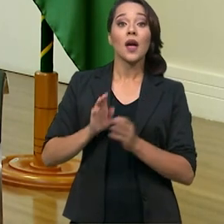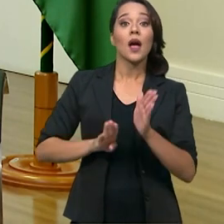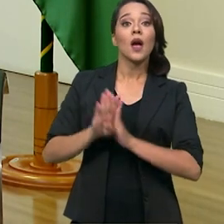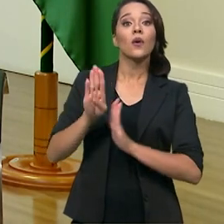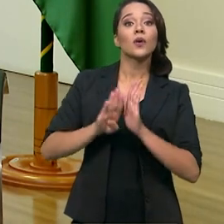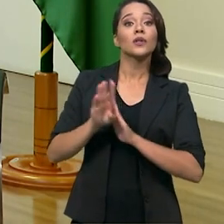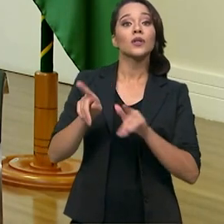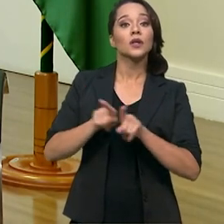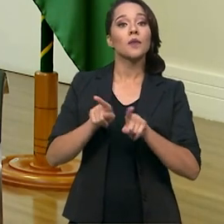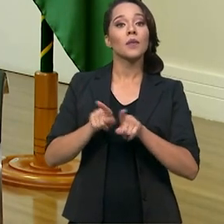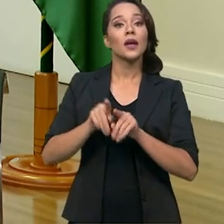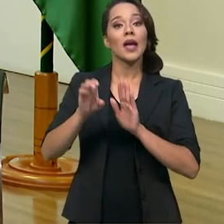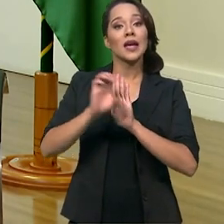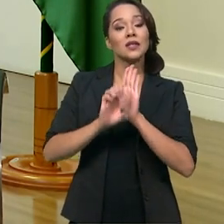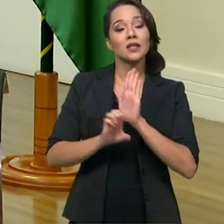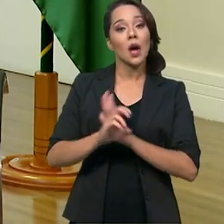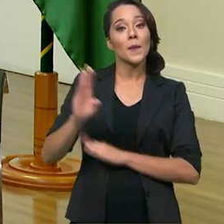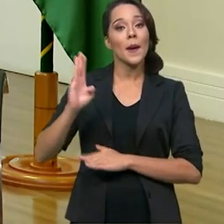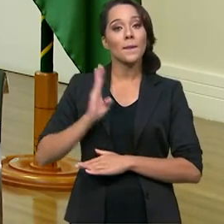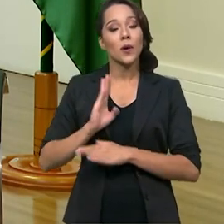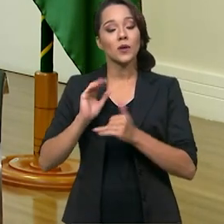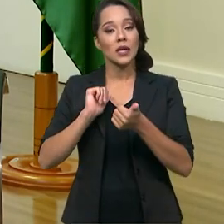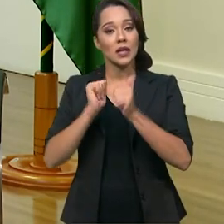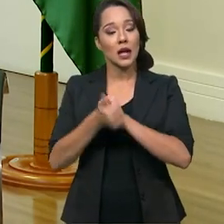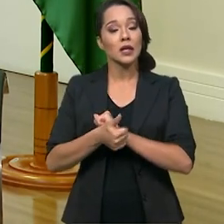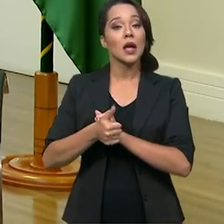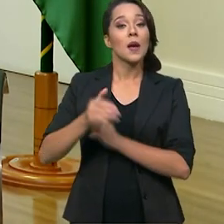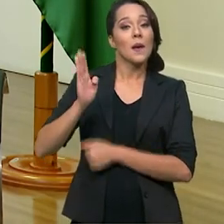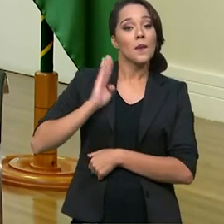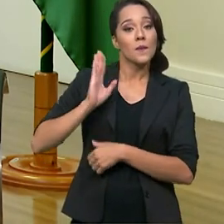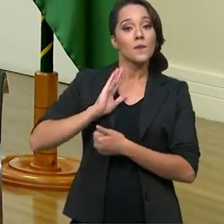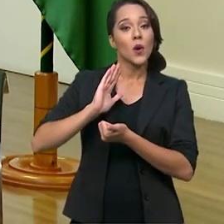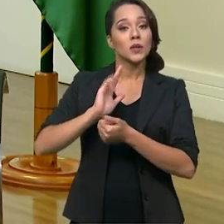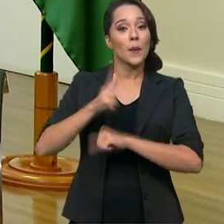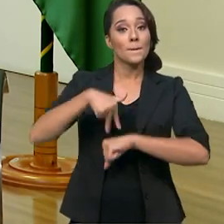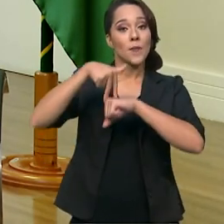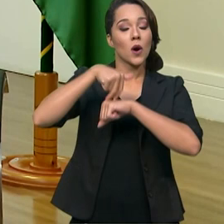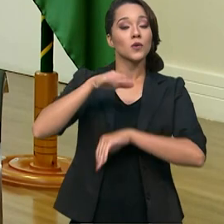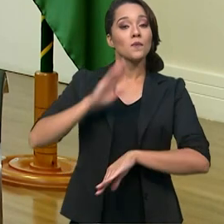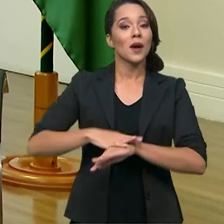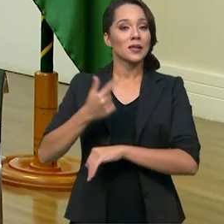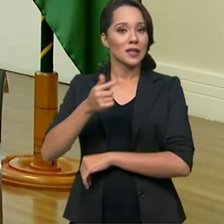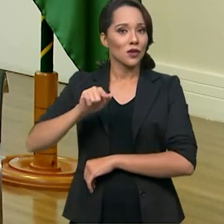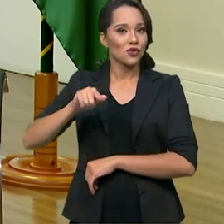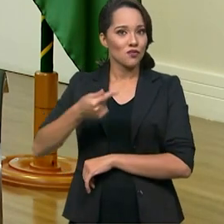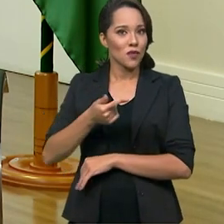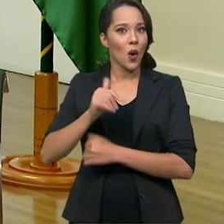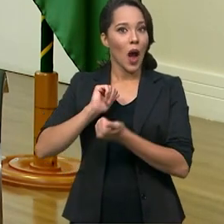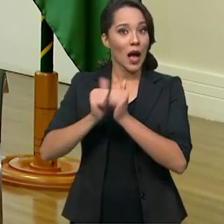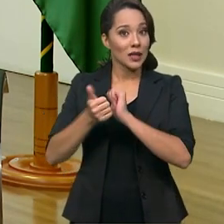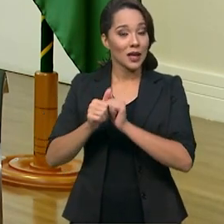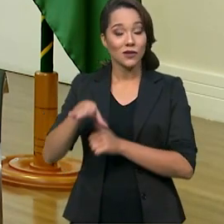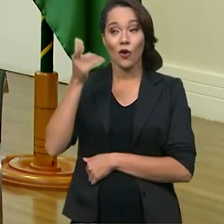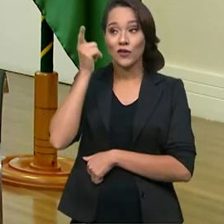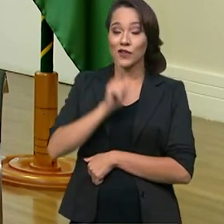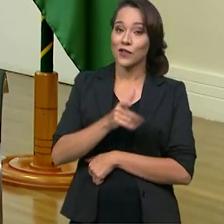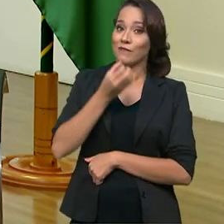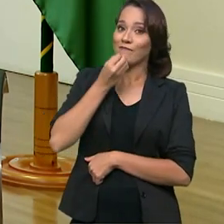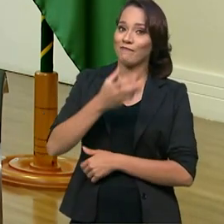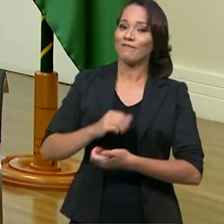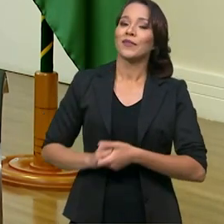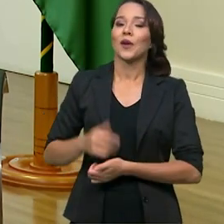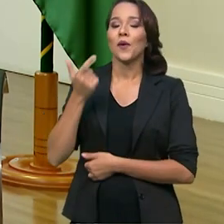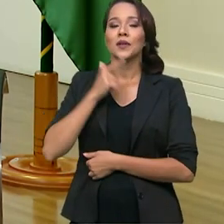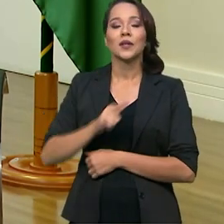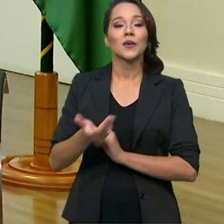recorde em edital para Bolsa Atleta e Bolsa Pódio. Foram mais de 7 mil atletas contemplados, né, que recebem